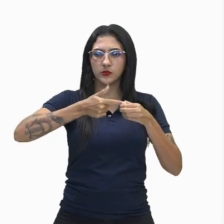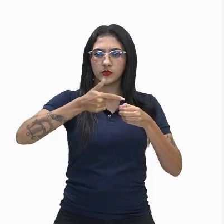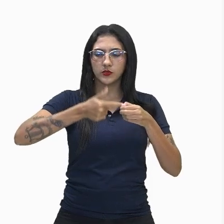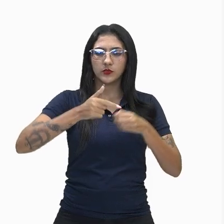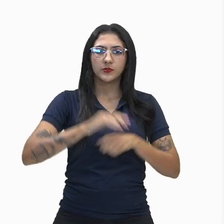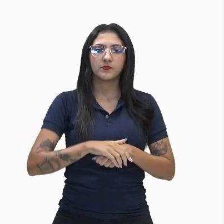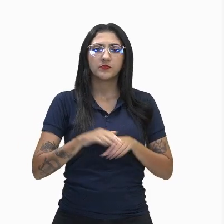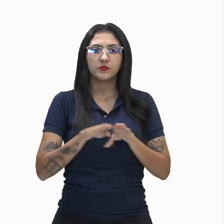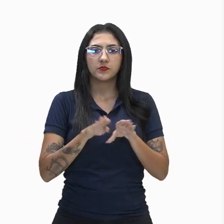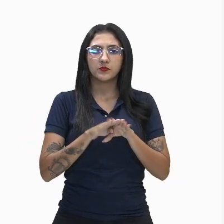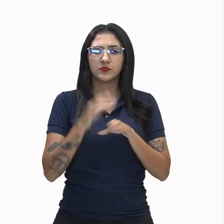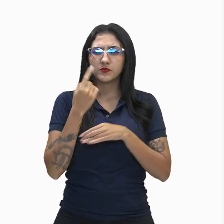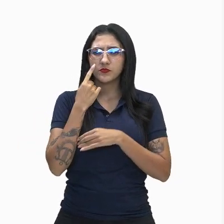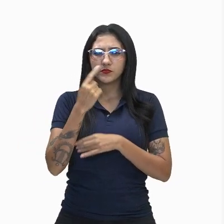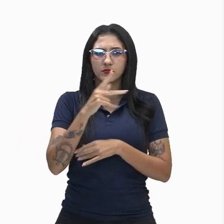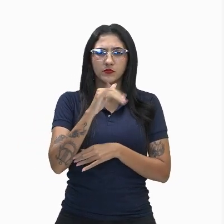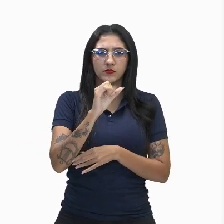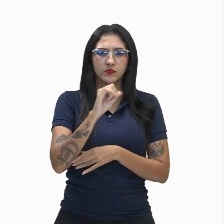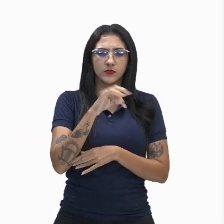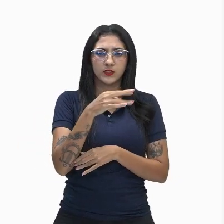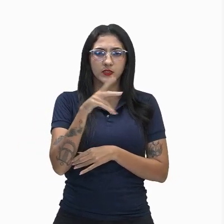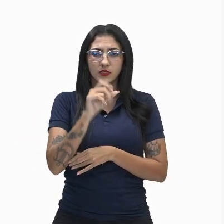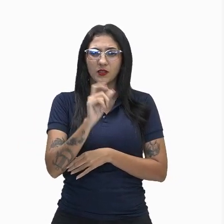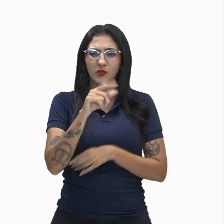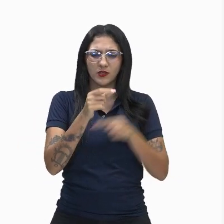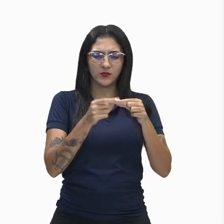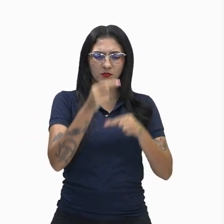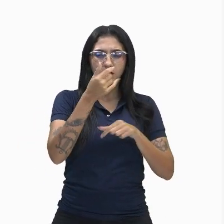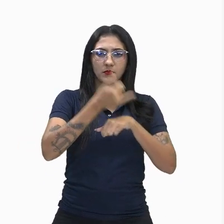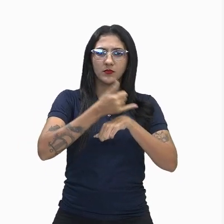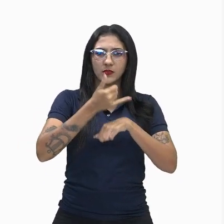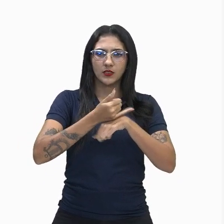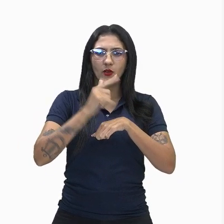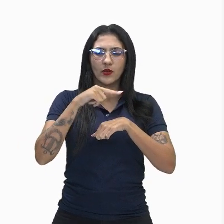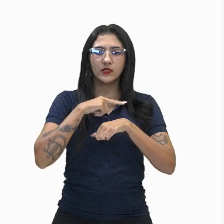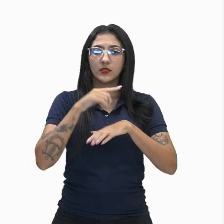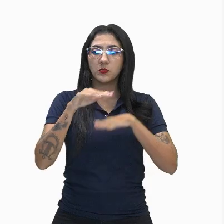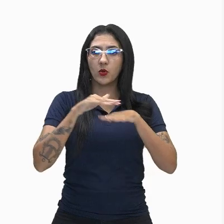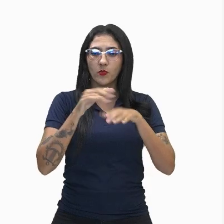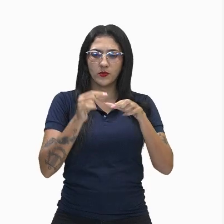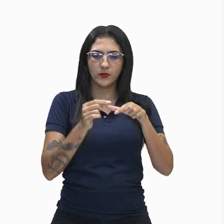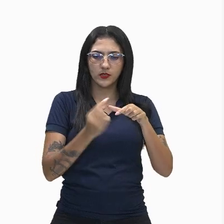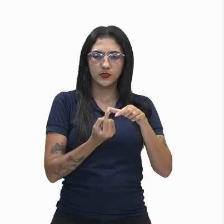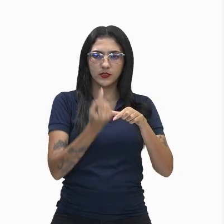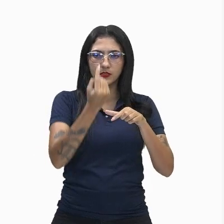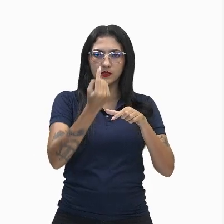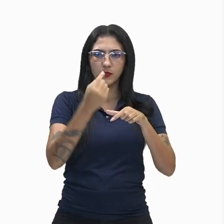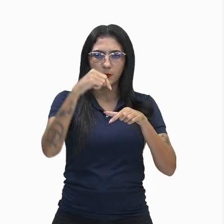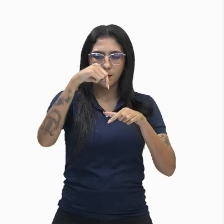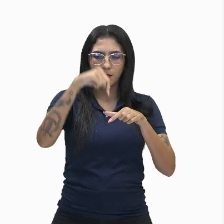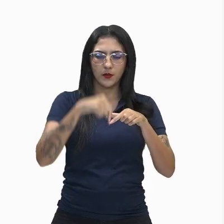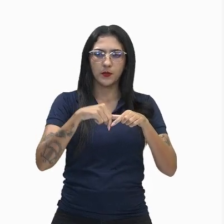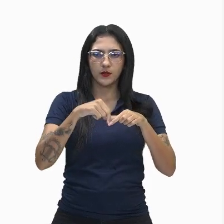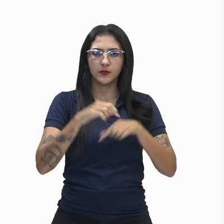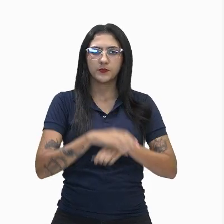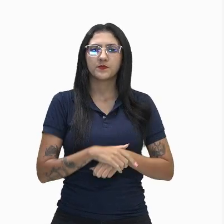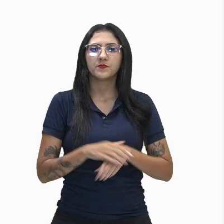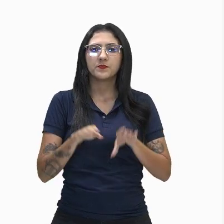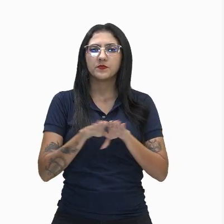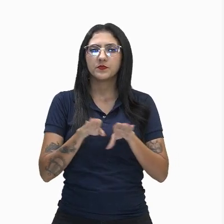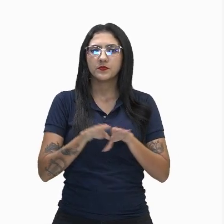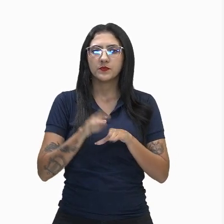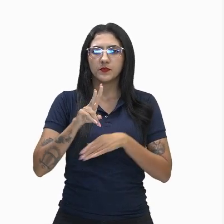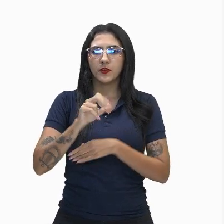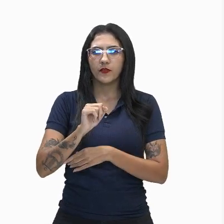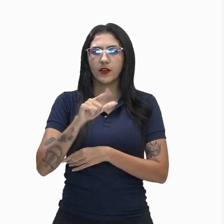temos o pistão, que é o componente que se move para cima e para baixo dentro da câmara de combustão. Temos as válvulas,